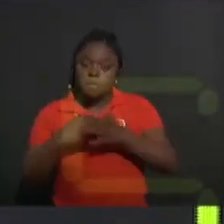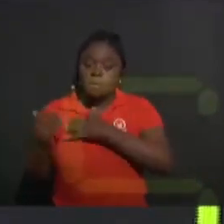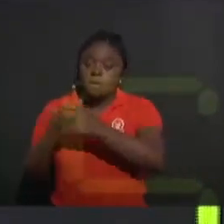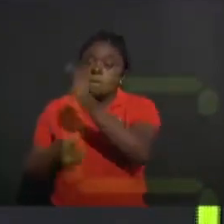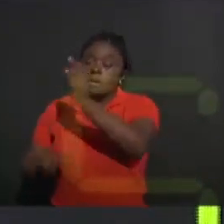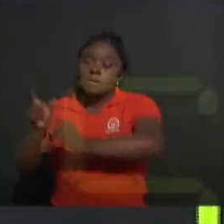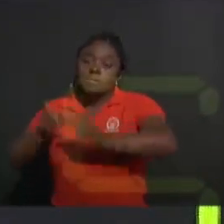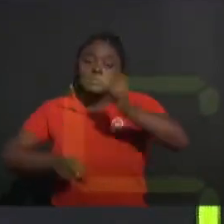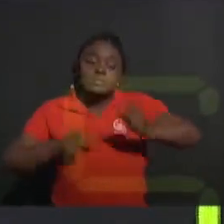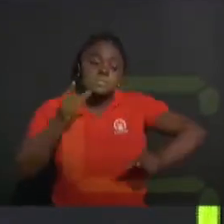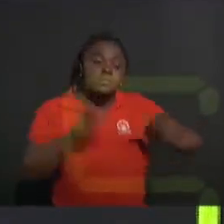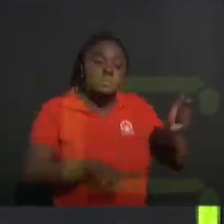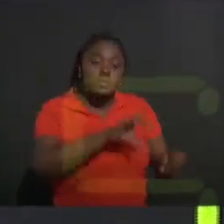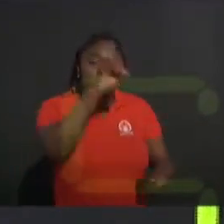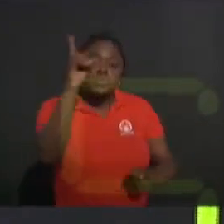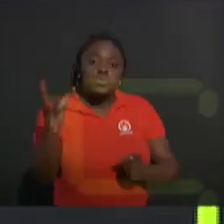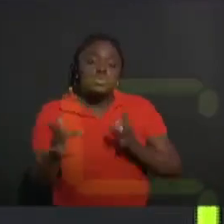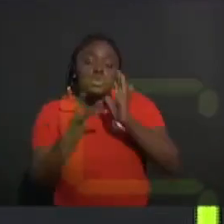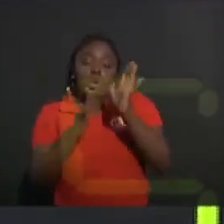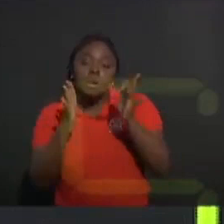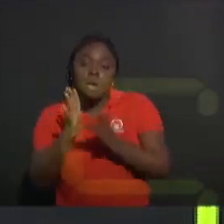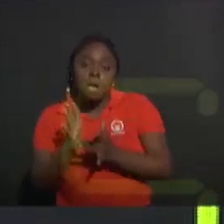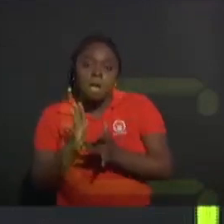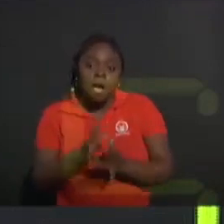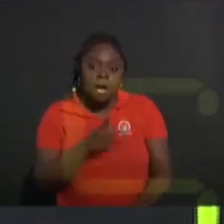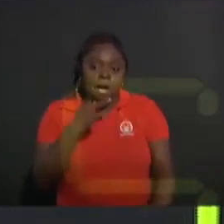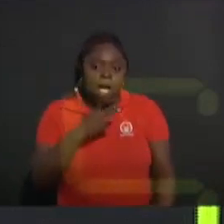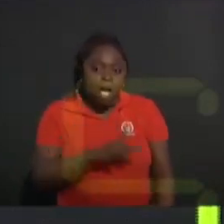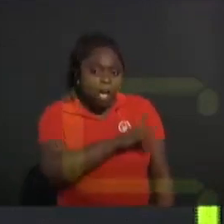pessoa que der data para a volta de Jesus está surtado.